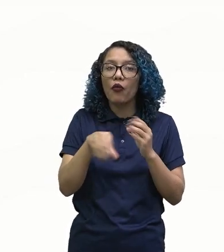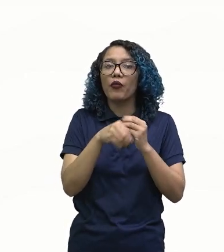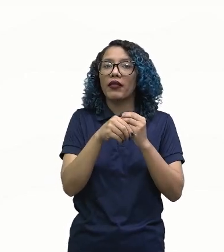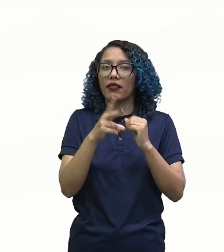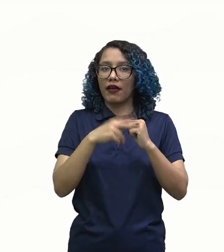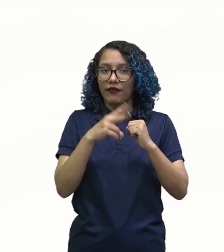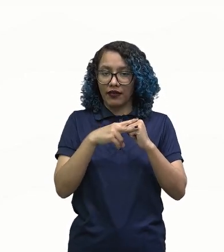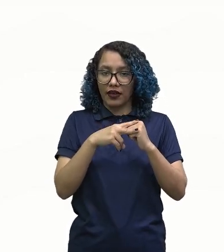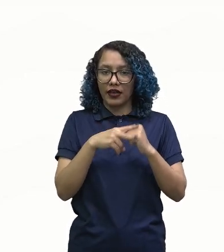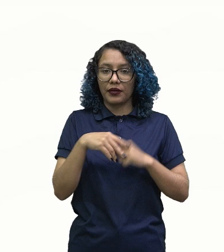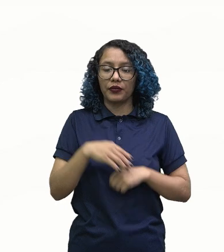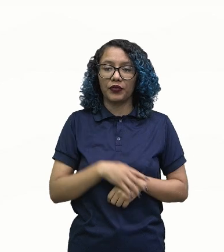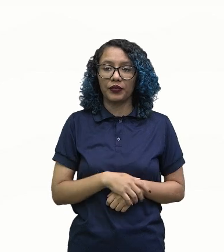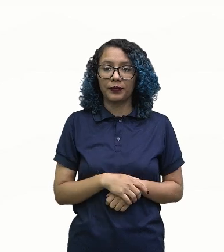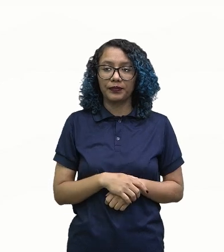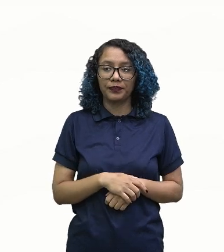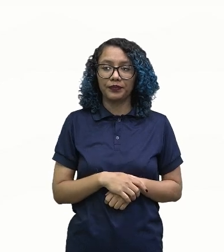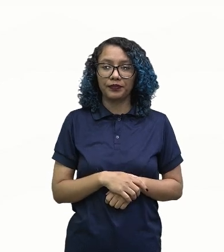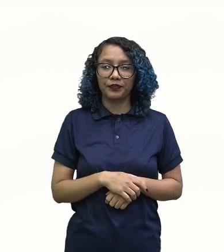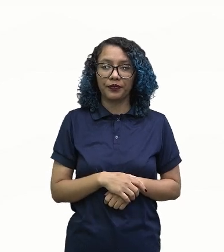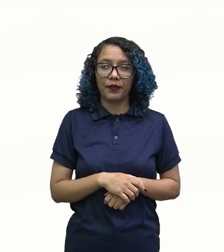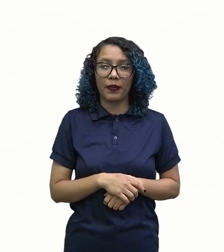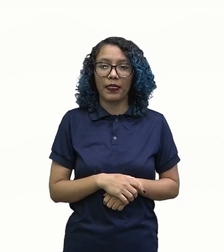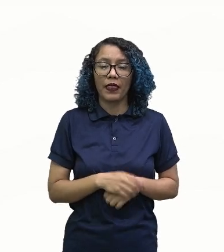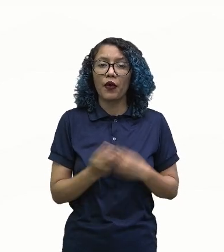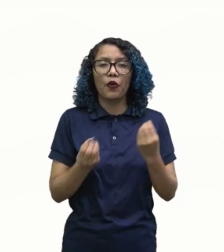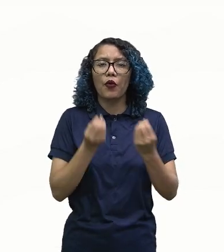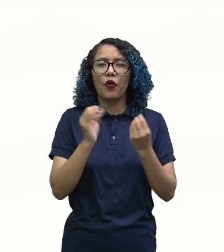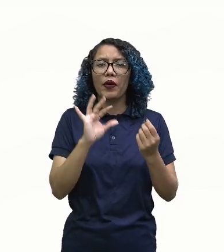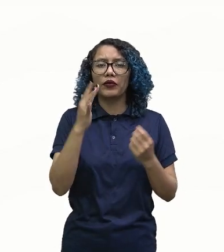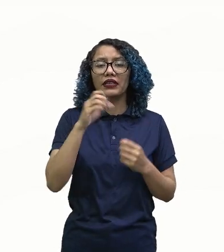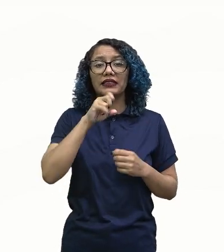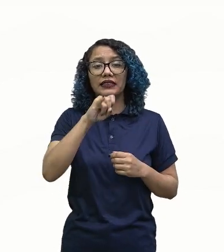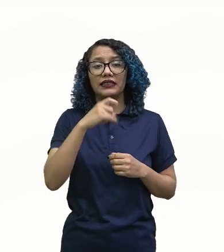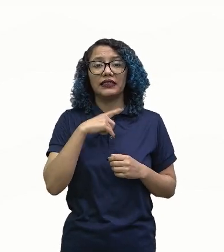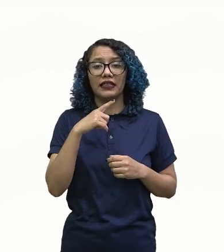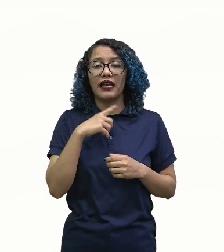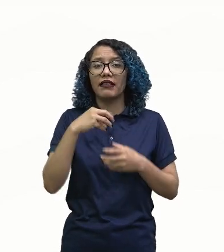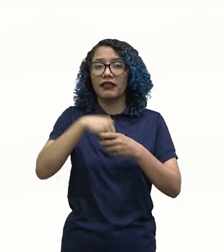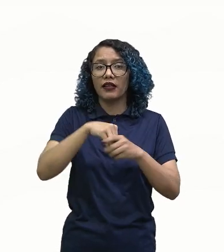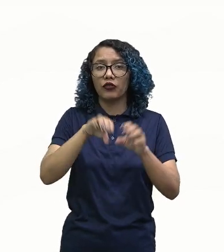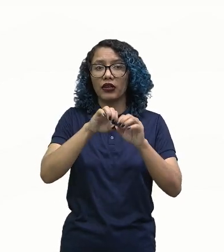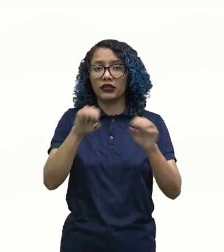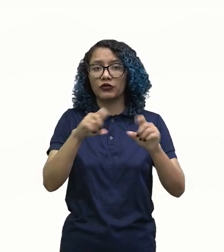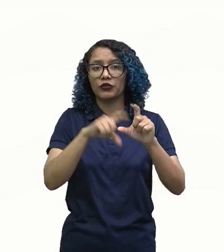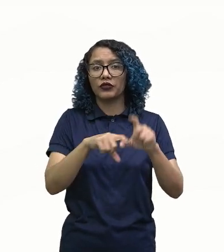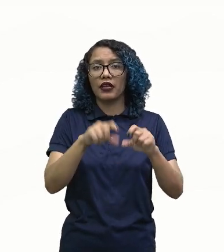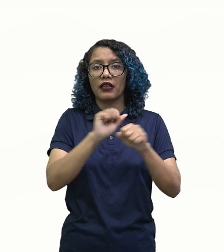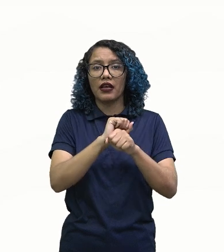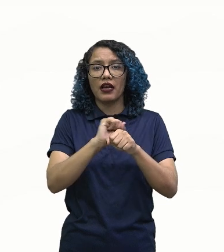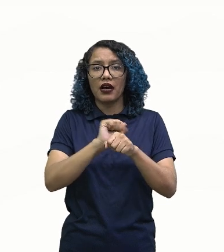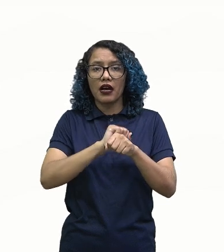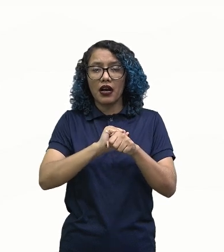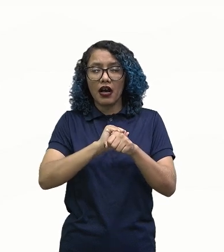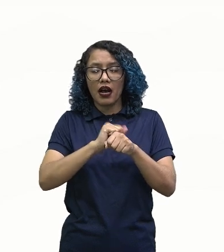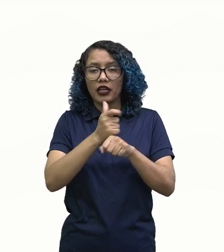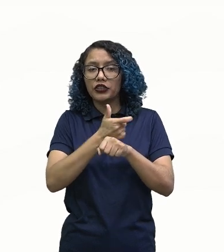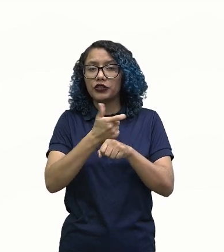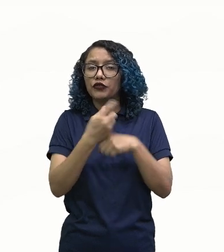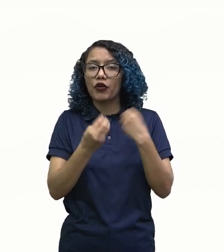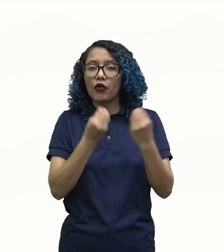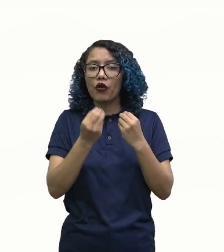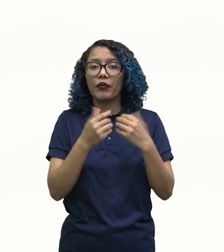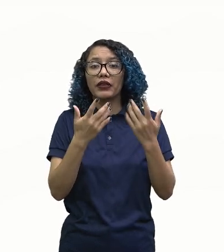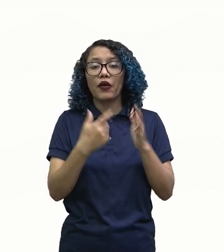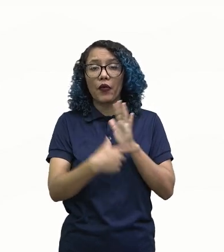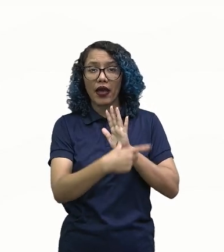acontece quando esses verbos aparecem numa oração subordinada adjetiva? A preposição vai aparecer antes do